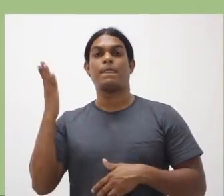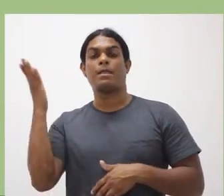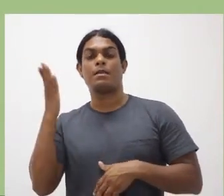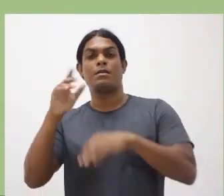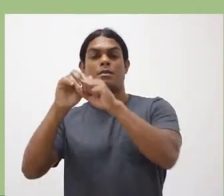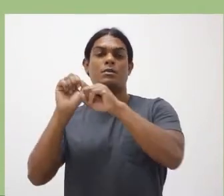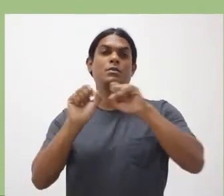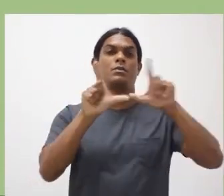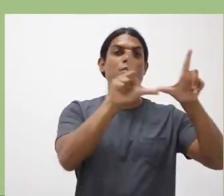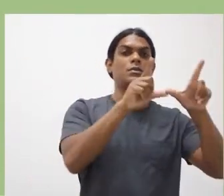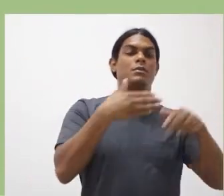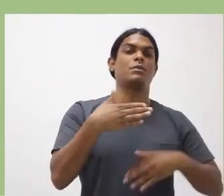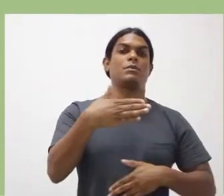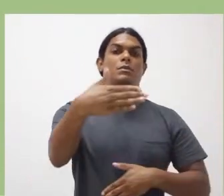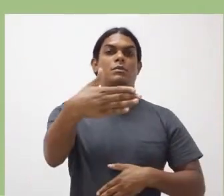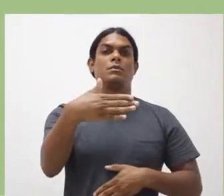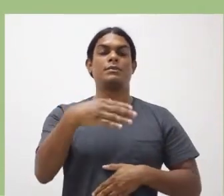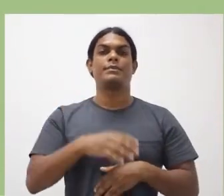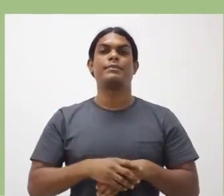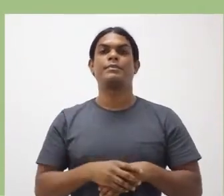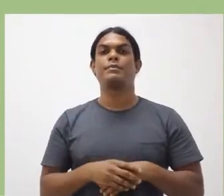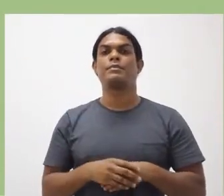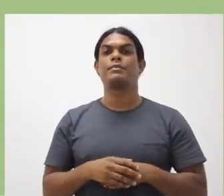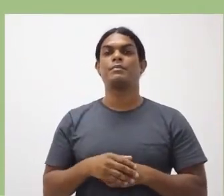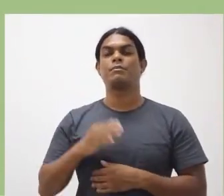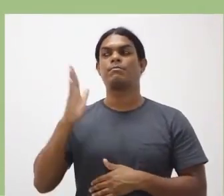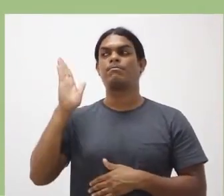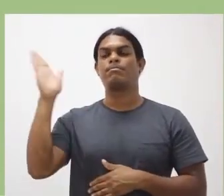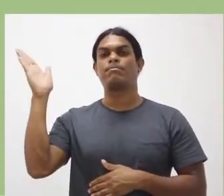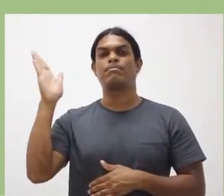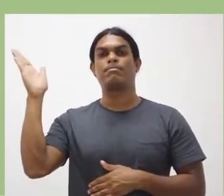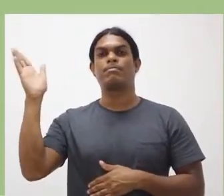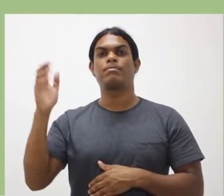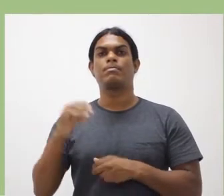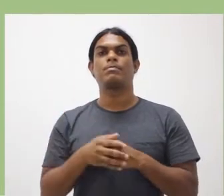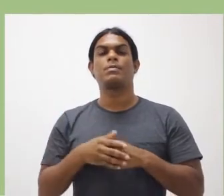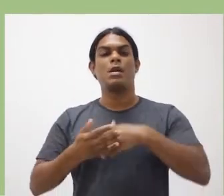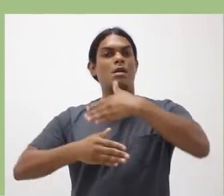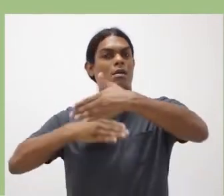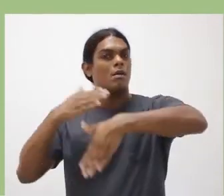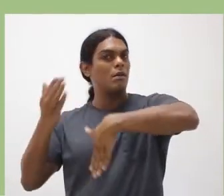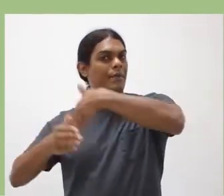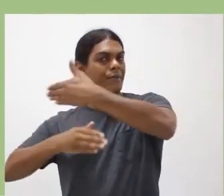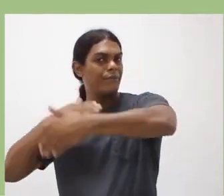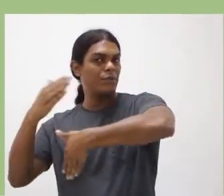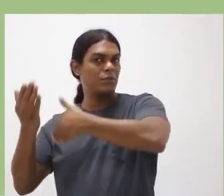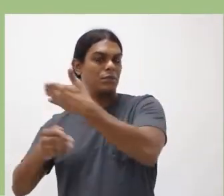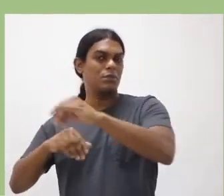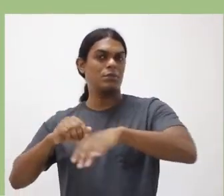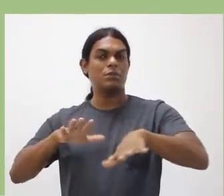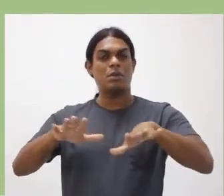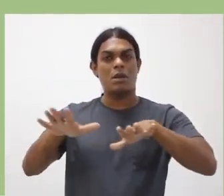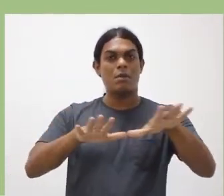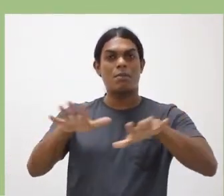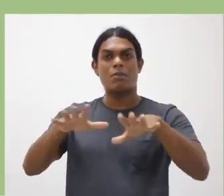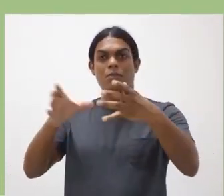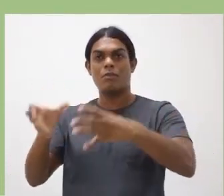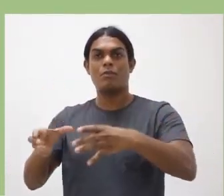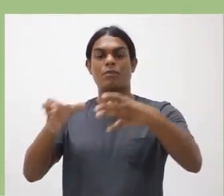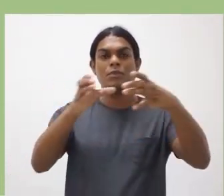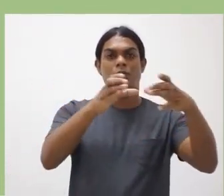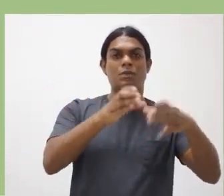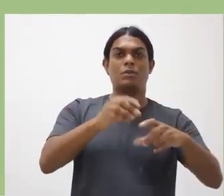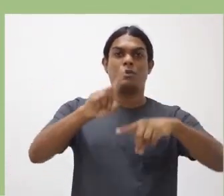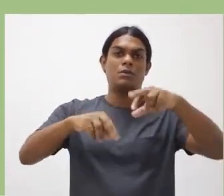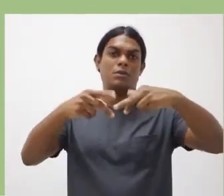Temos aqui no slide seguinte um gráfico que mostra a evolução da movimentação de produtos